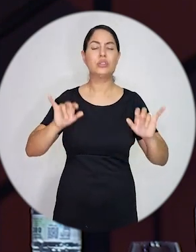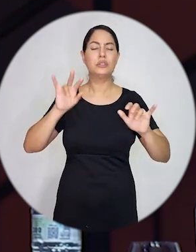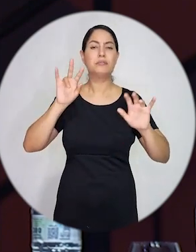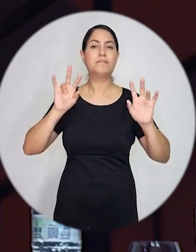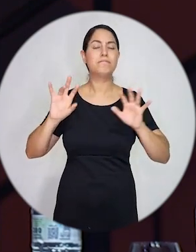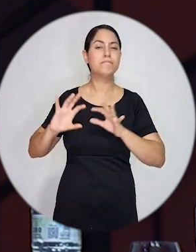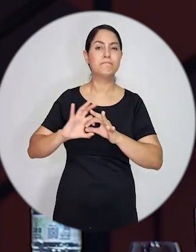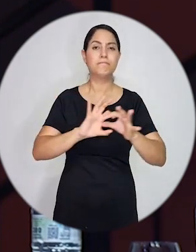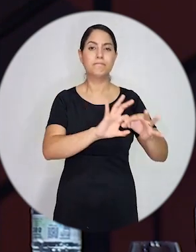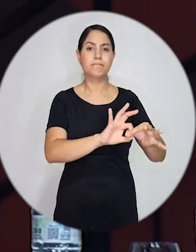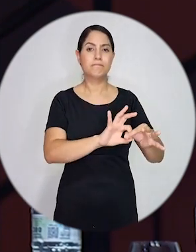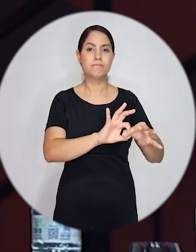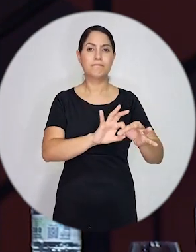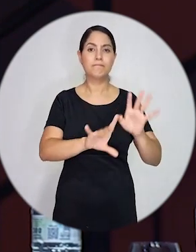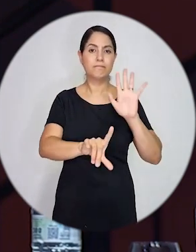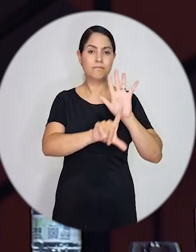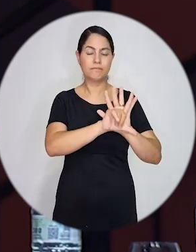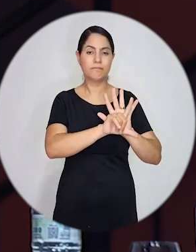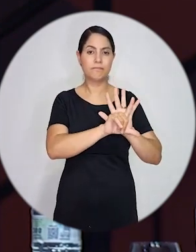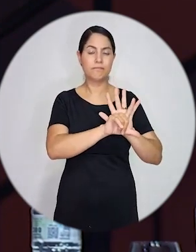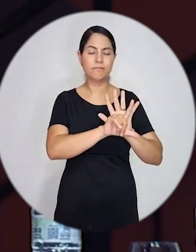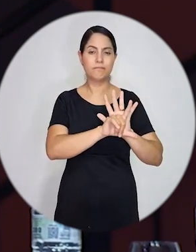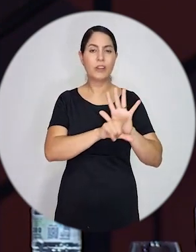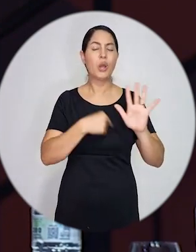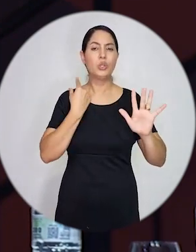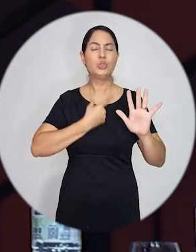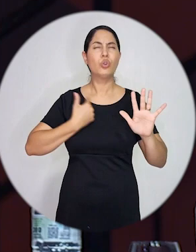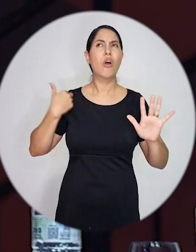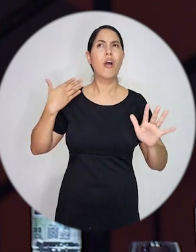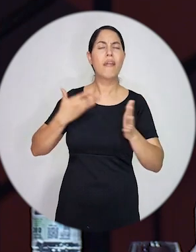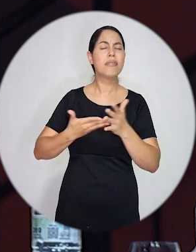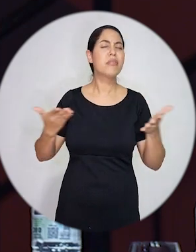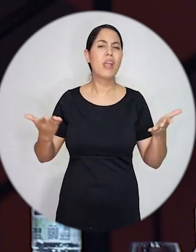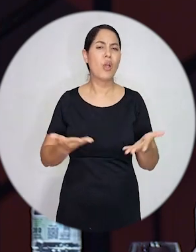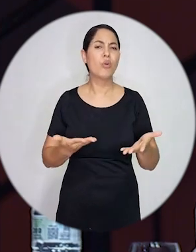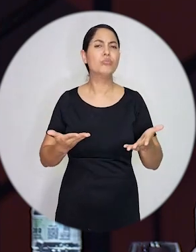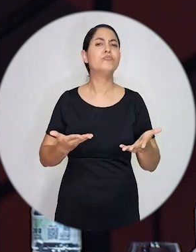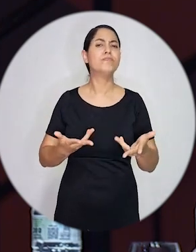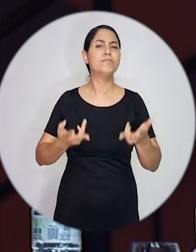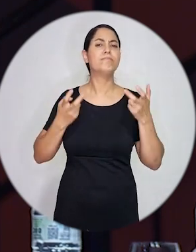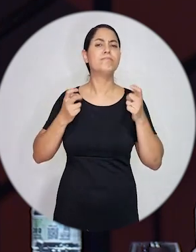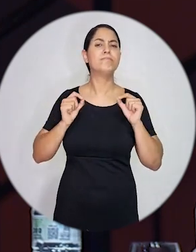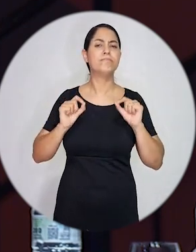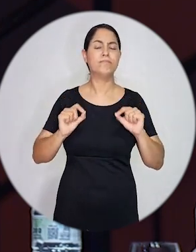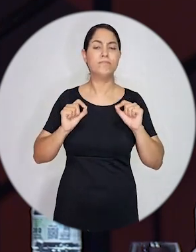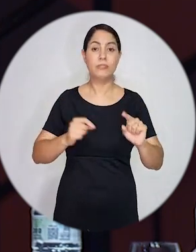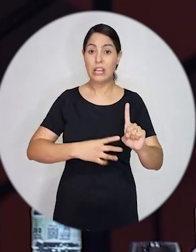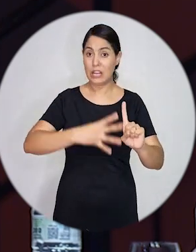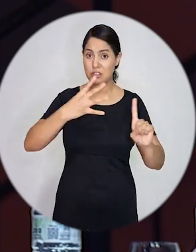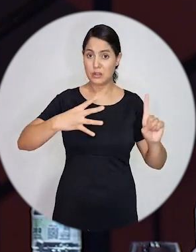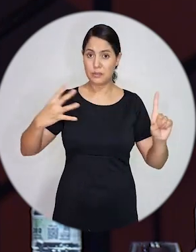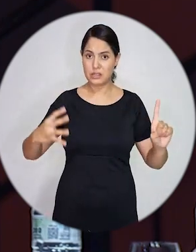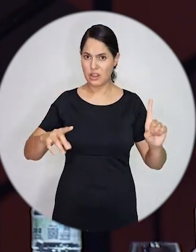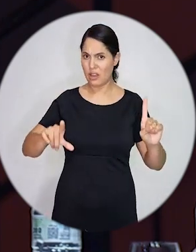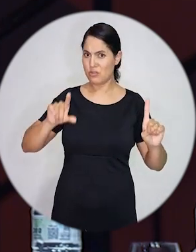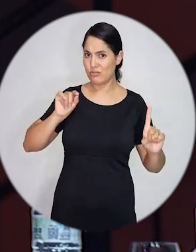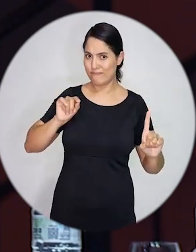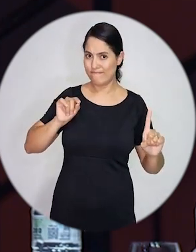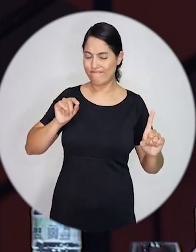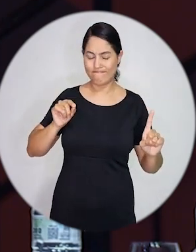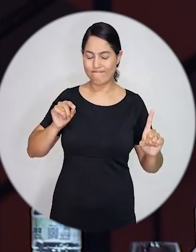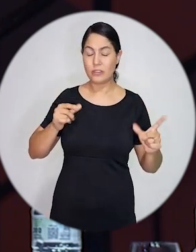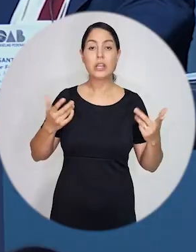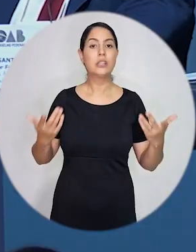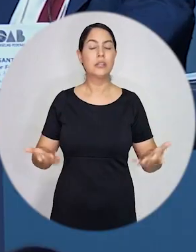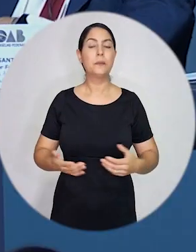pega essas legislações, elas repetem algo que a gente vê presente até hoje, que é a ideia de que ser LGBT é